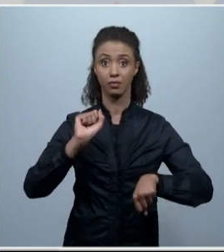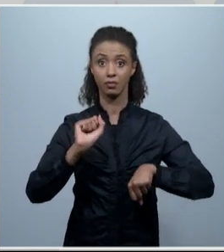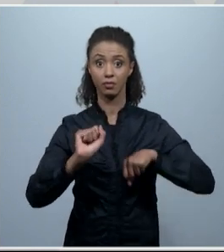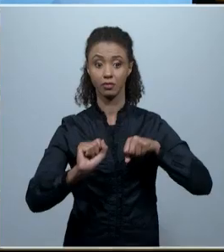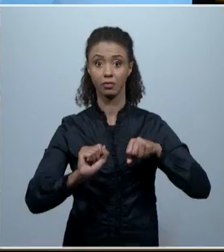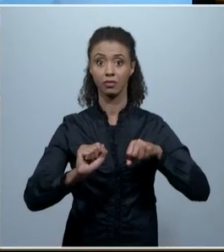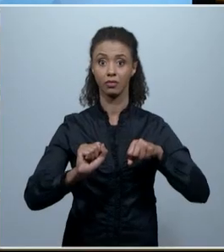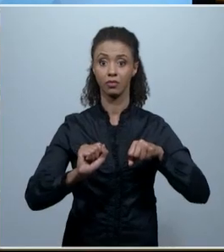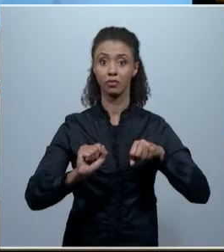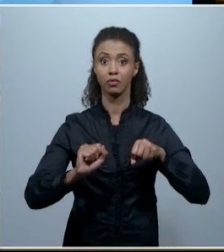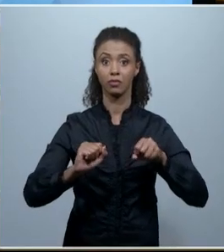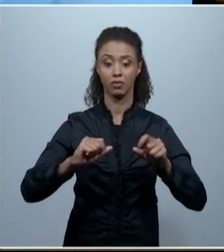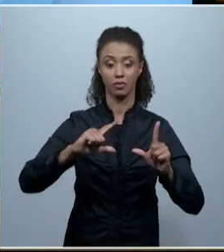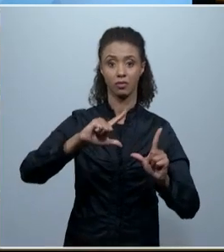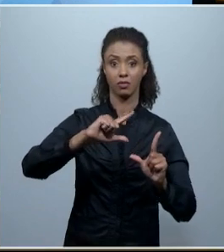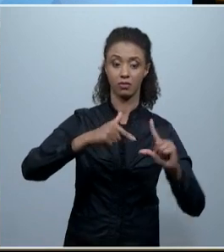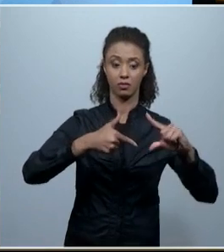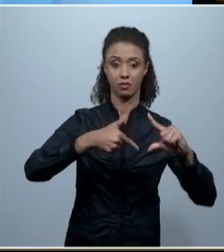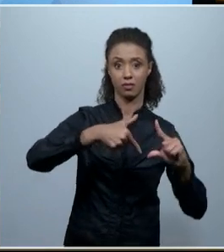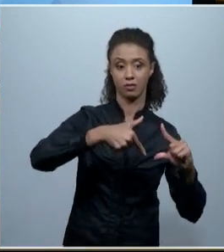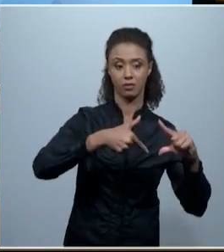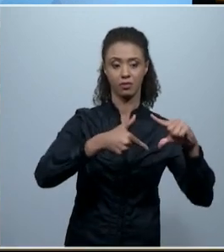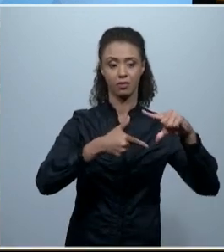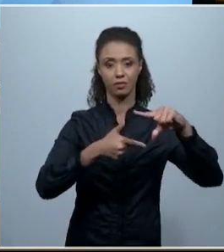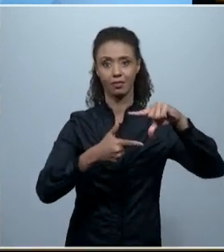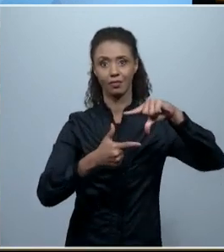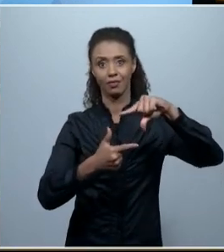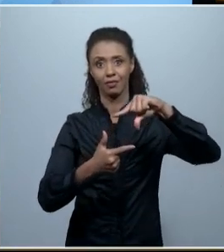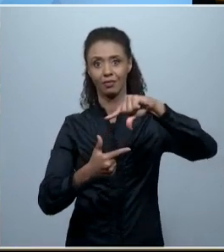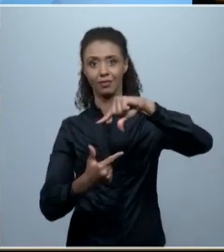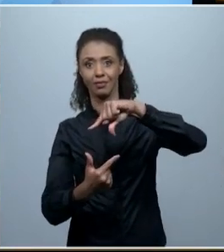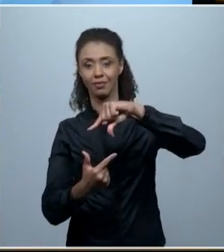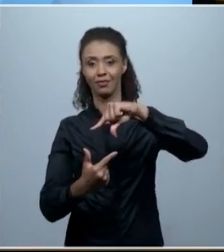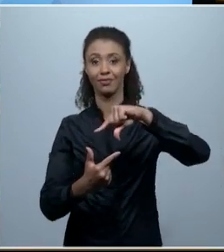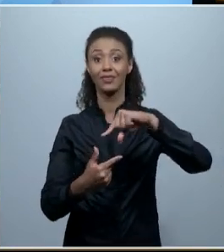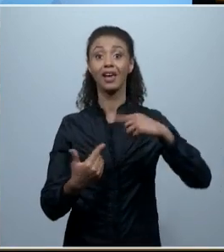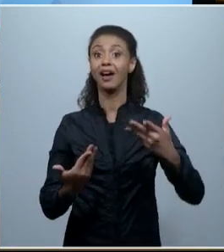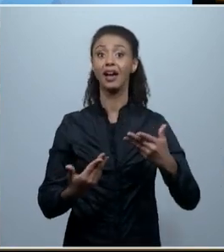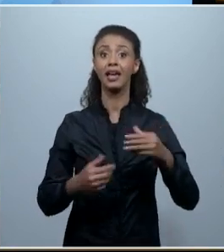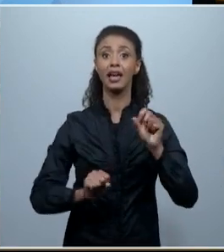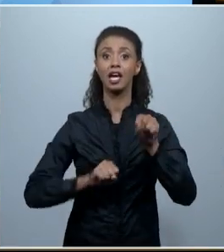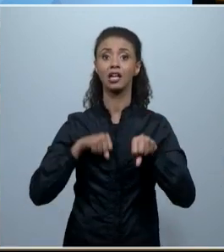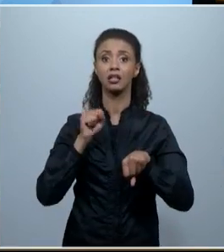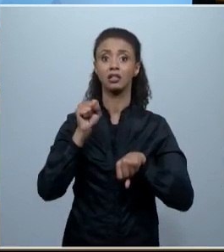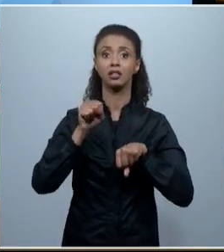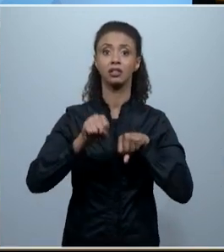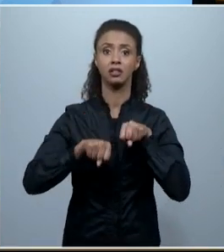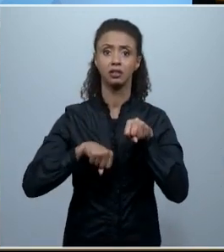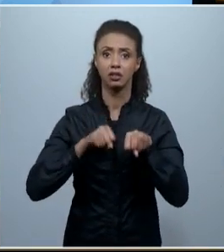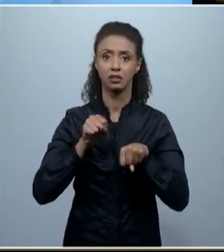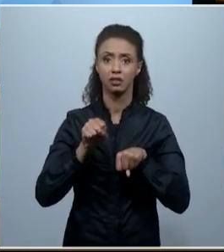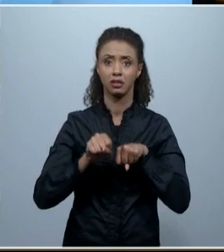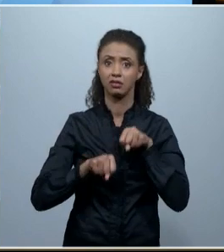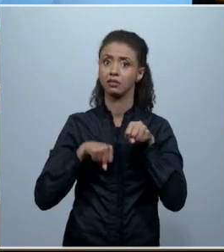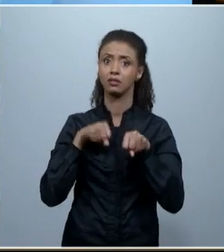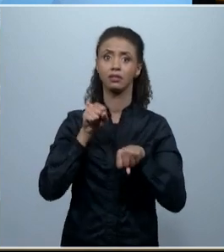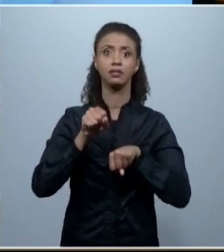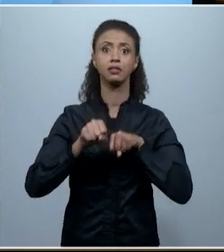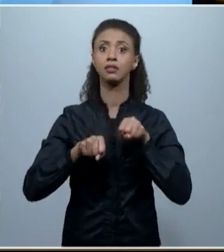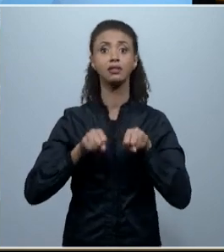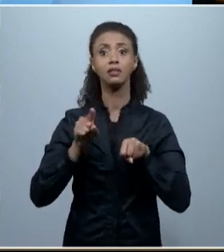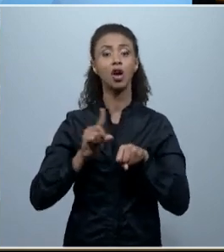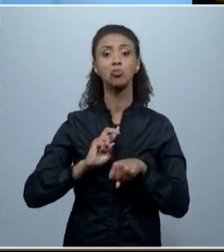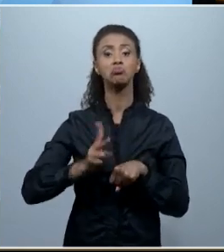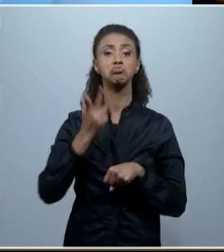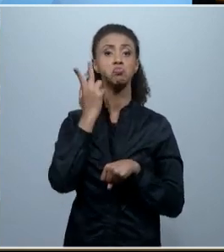sobre essa pista que é bem curtinha e a bicicleta não fica subindo e descendo o centro de massa da bicicleta vai andar em linha reta